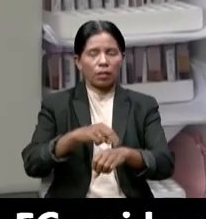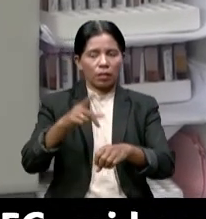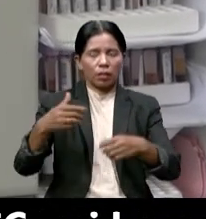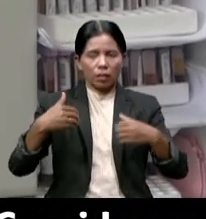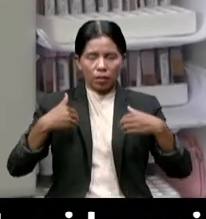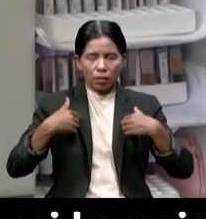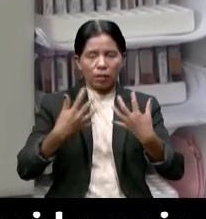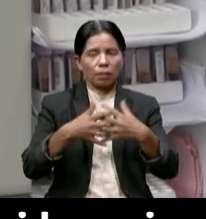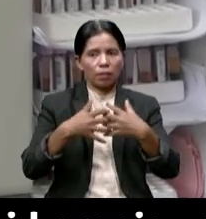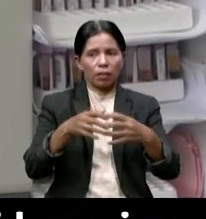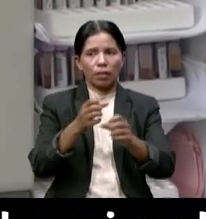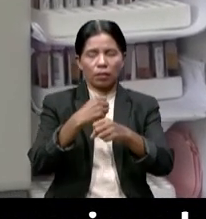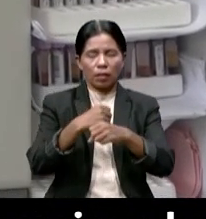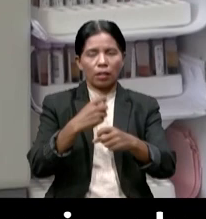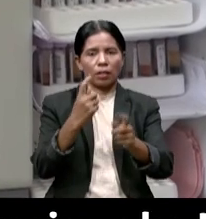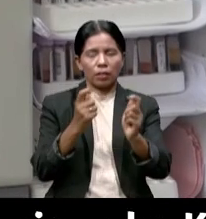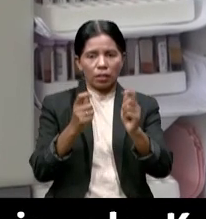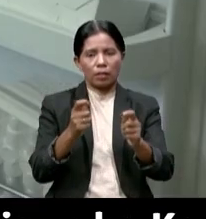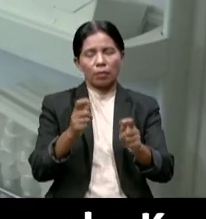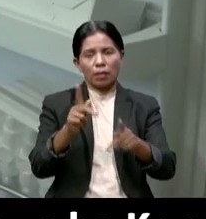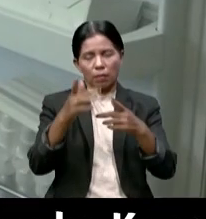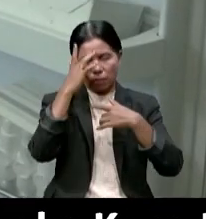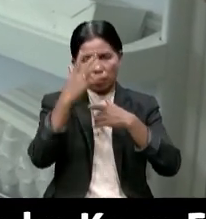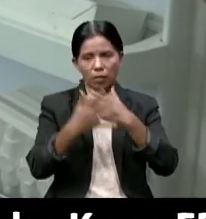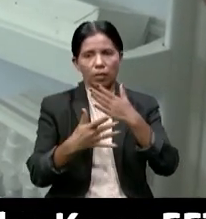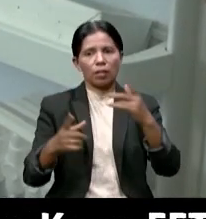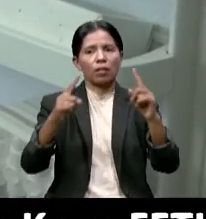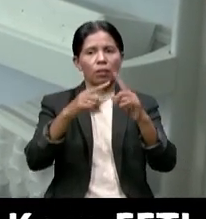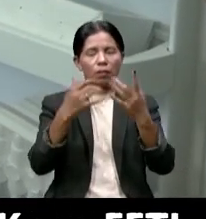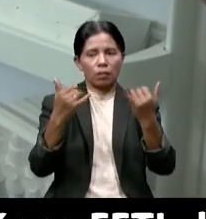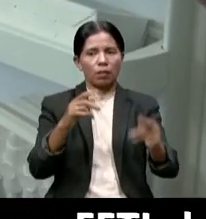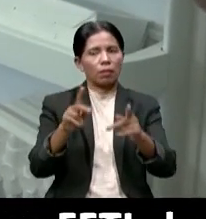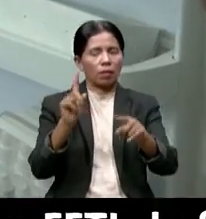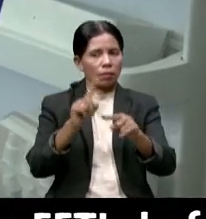máquina ida o de halo teste para paciente siraniaran mas beto agora técnico sira